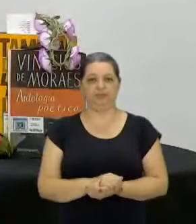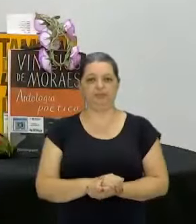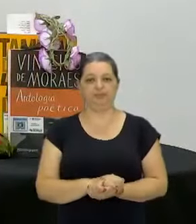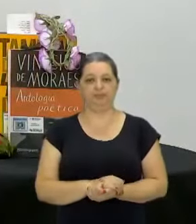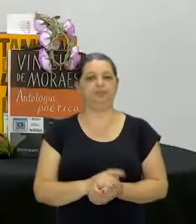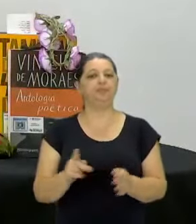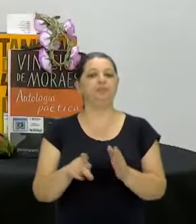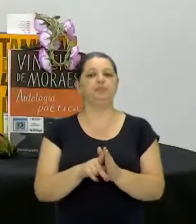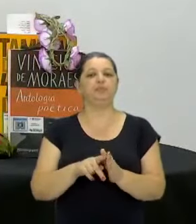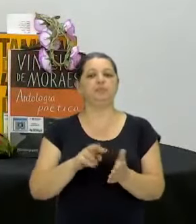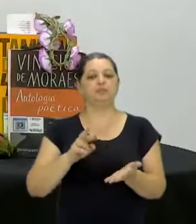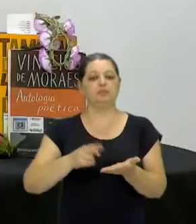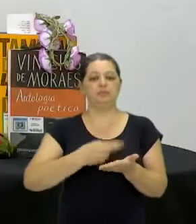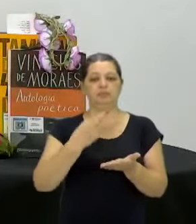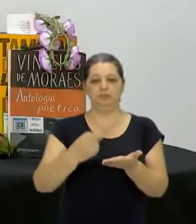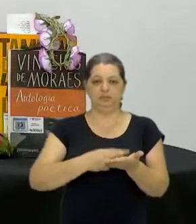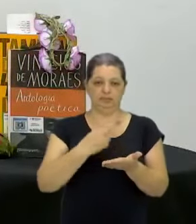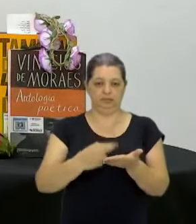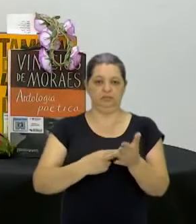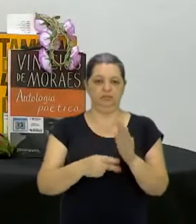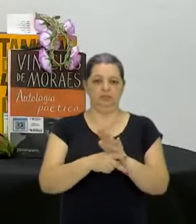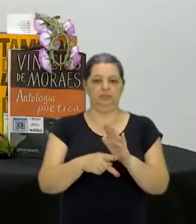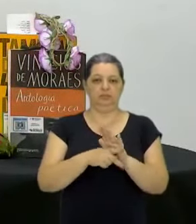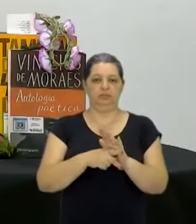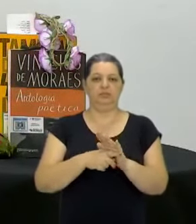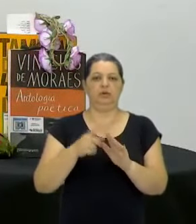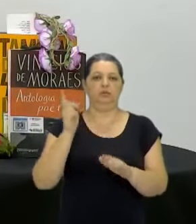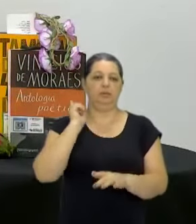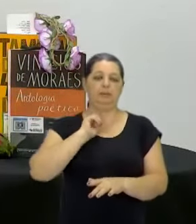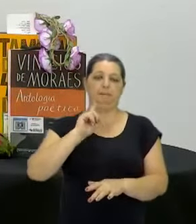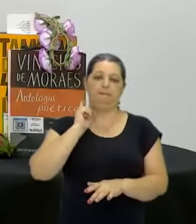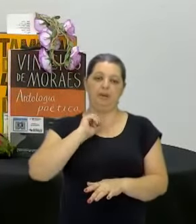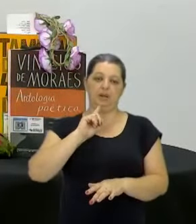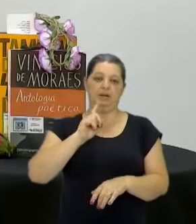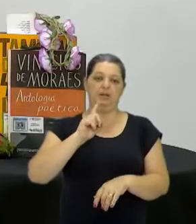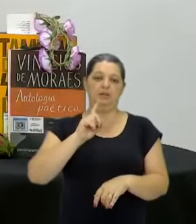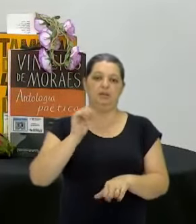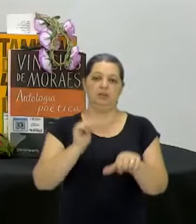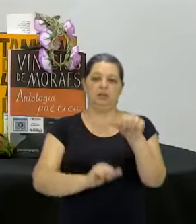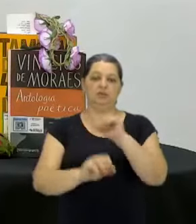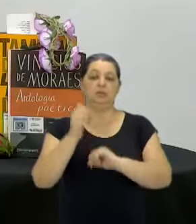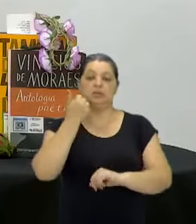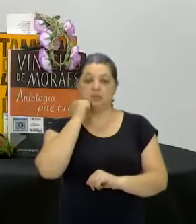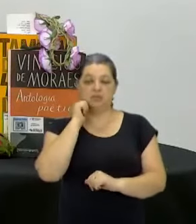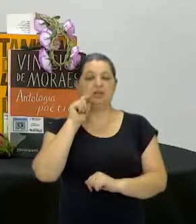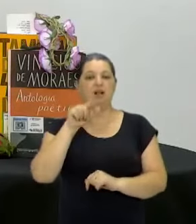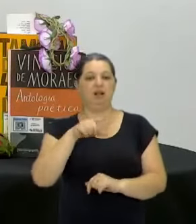revista Minas Faz Ciência. É aberta, é da Universidade Federal de Minas Gerais. E aí lá eles têm